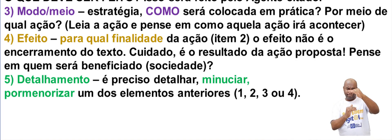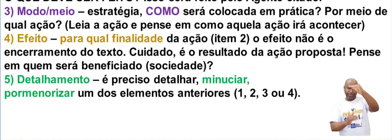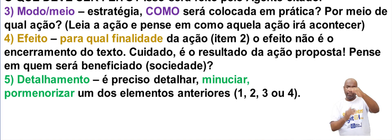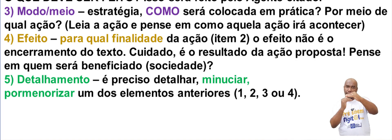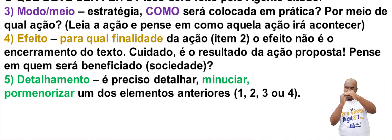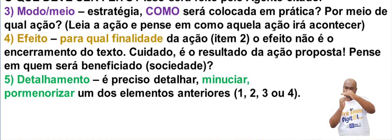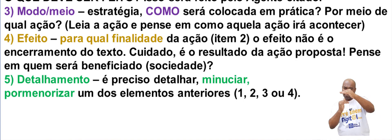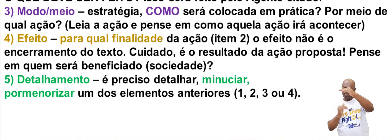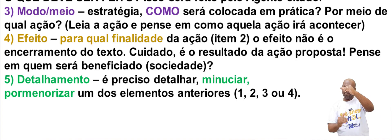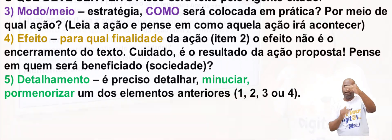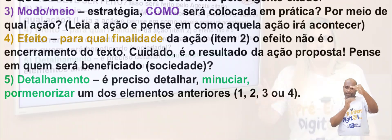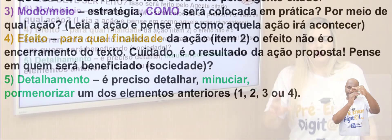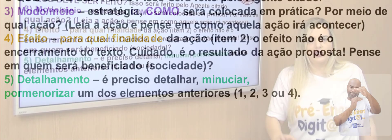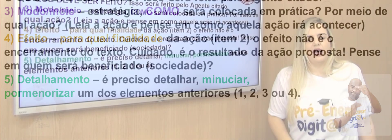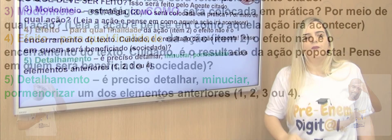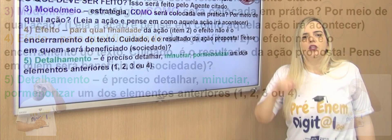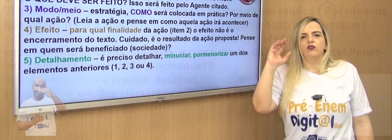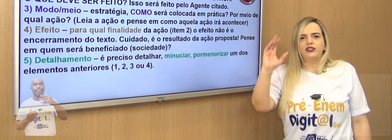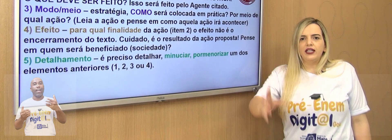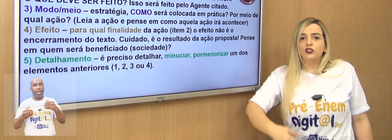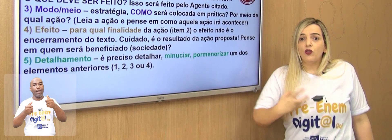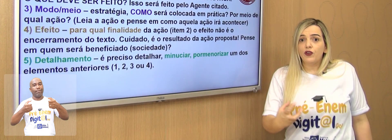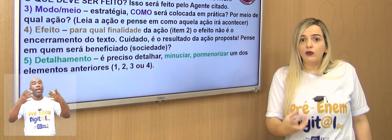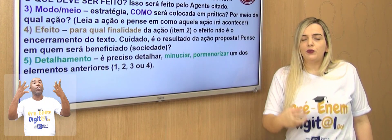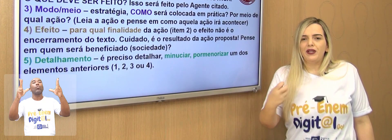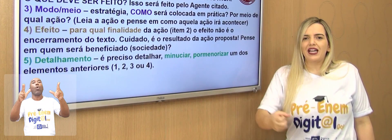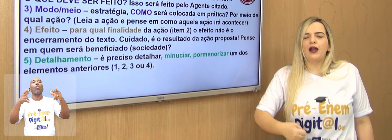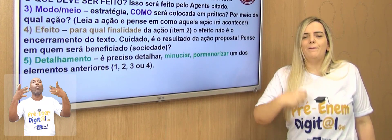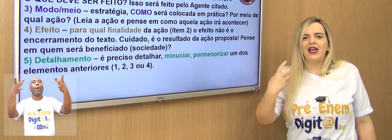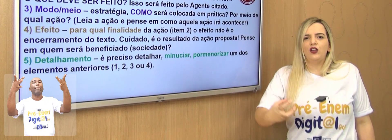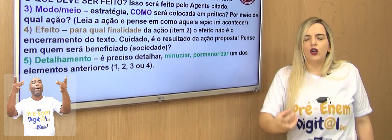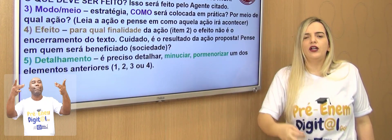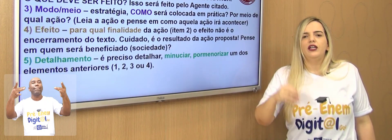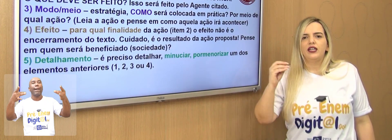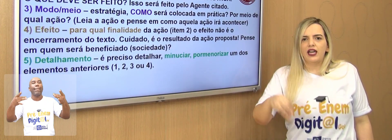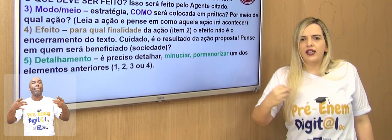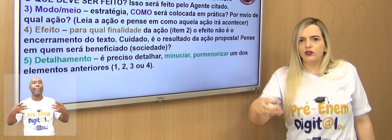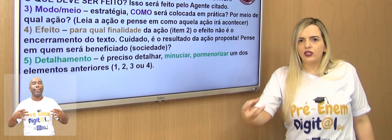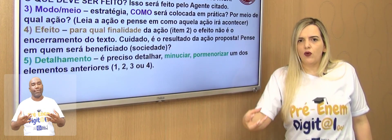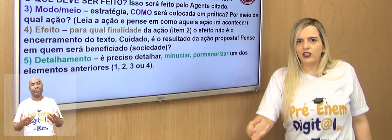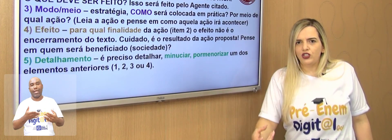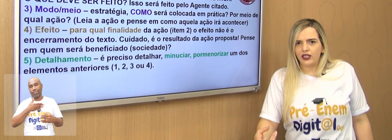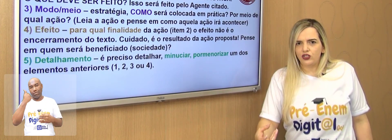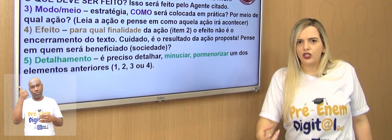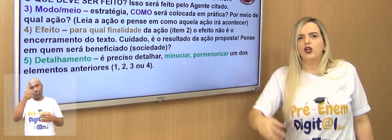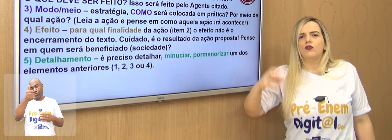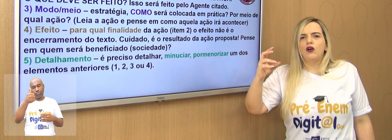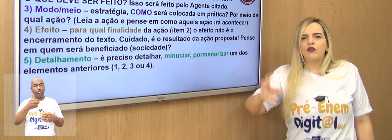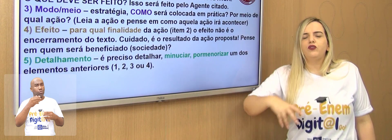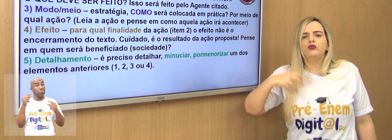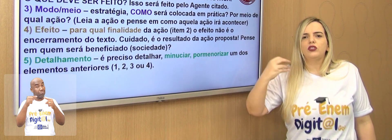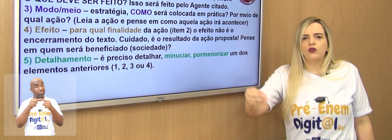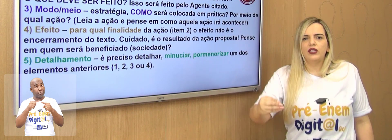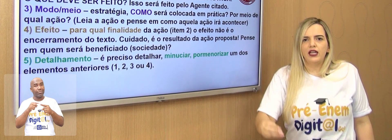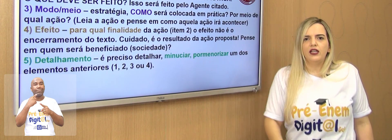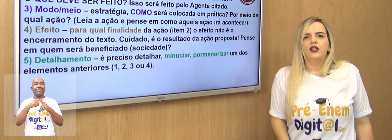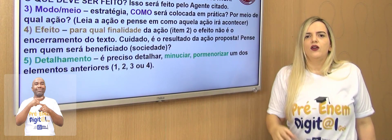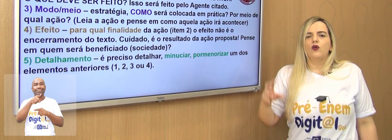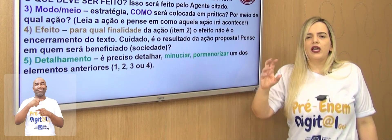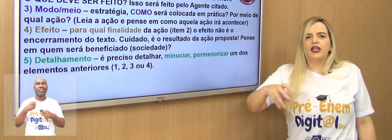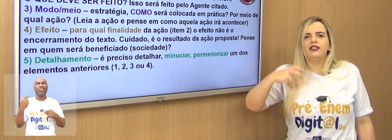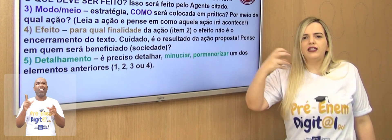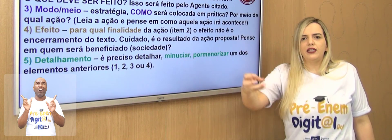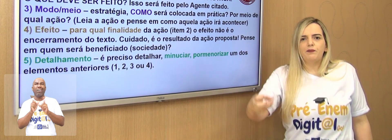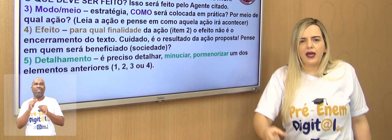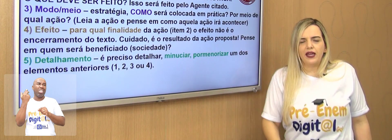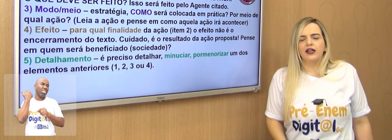quatro elementos anteriores. Vamos lá. Você resolveu explicar melhor quem é o seu agente, qual a função dele, o